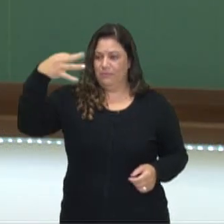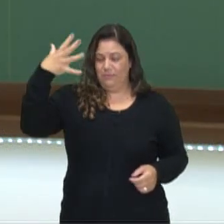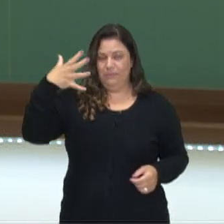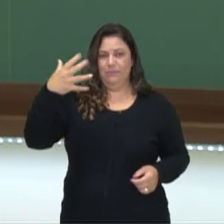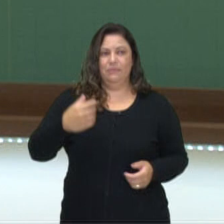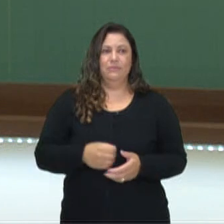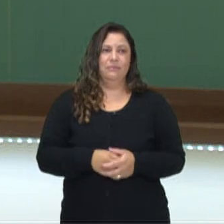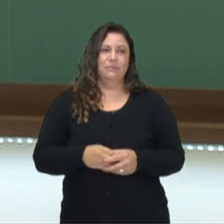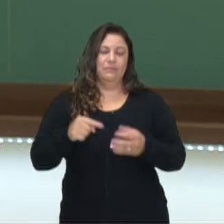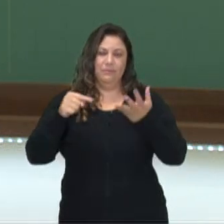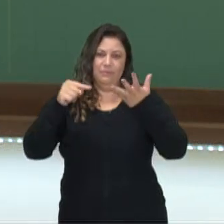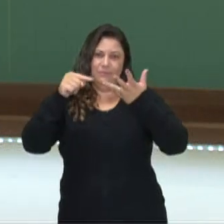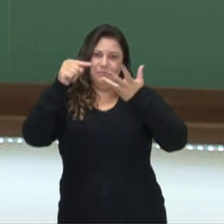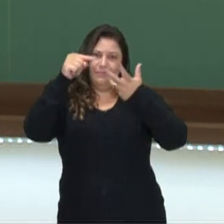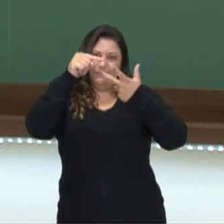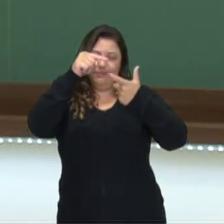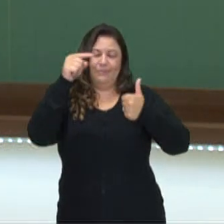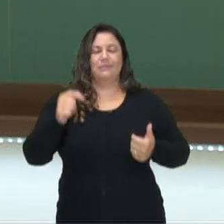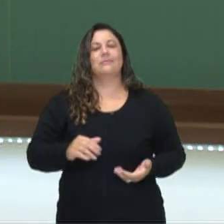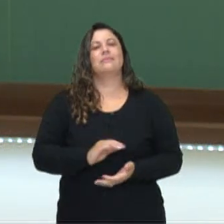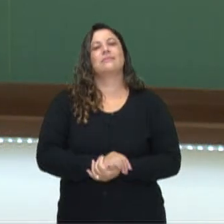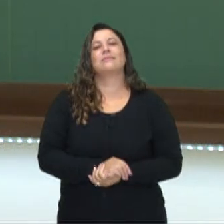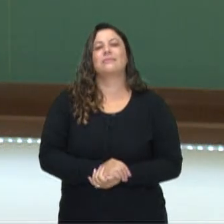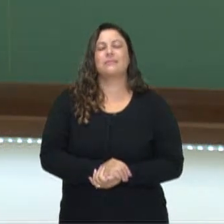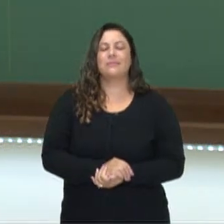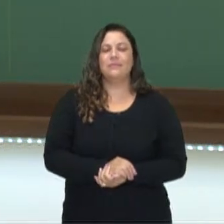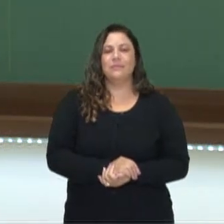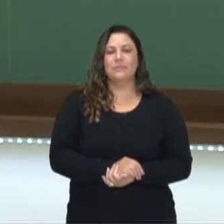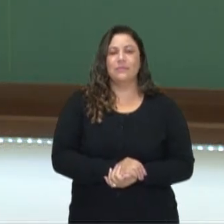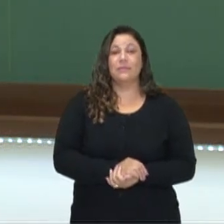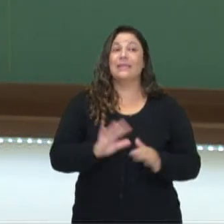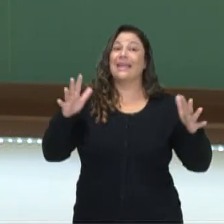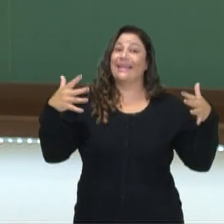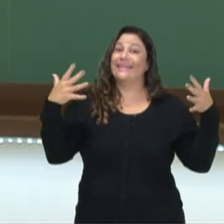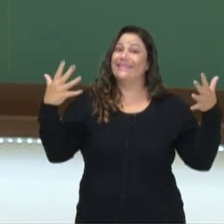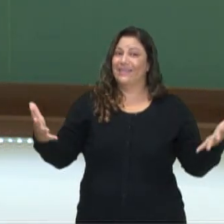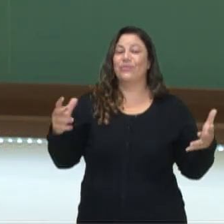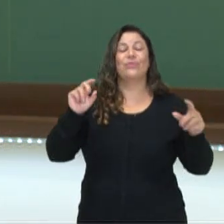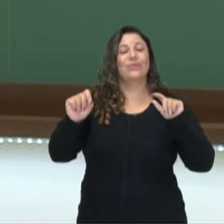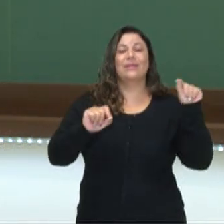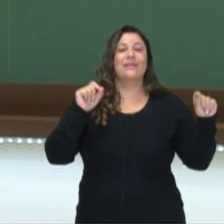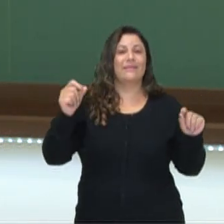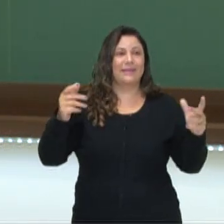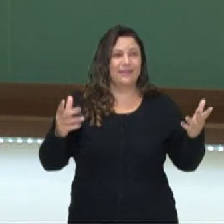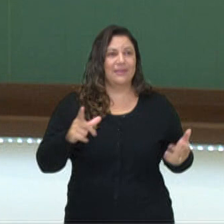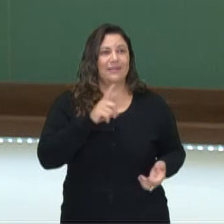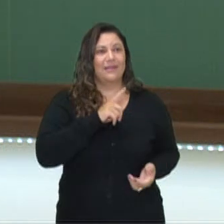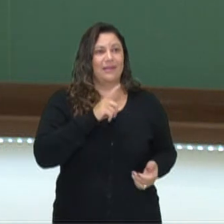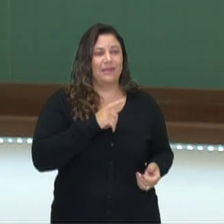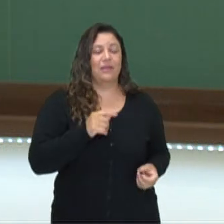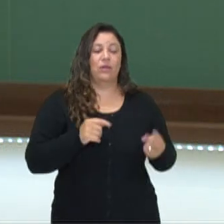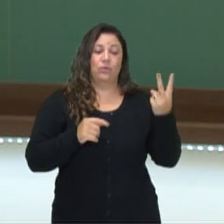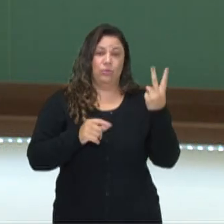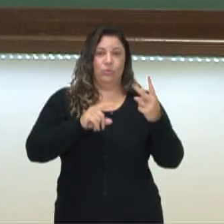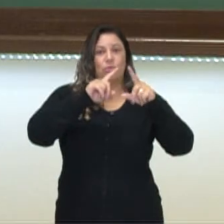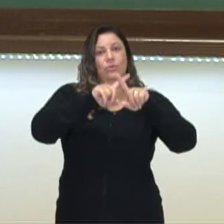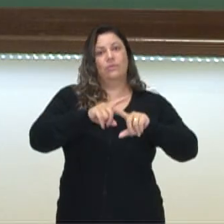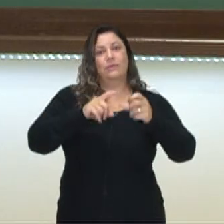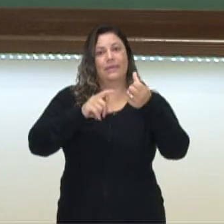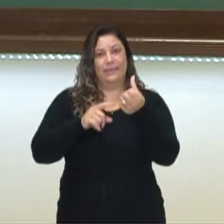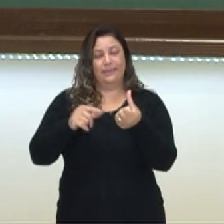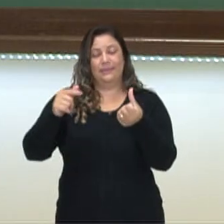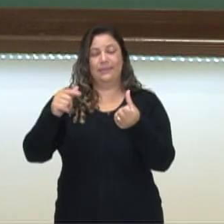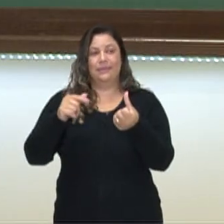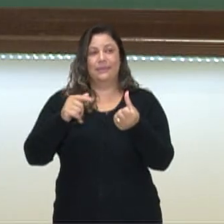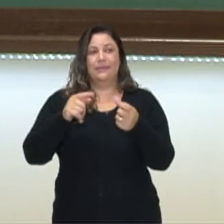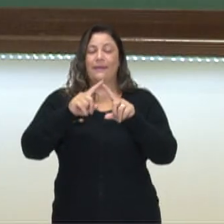5, 6, mais 6, então em 2 andares que se repetem. Então, o que, que eu vou ter aqui? 2 vezes 6 vezes 7. Pela